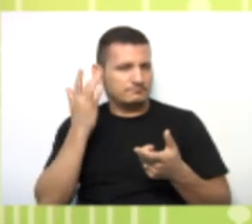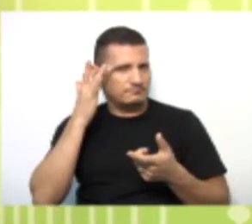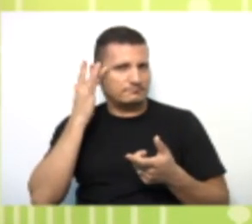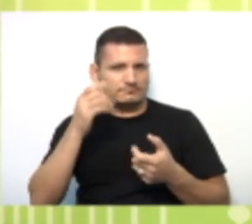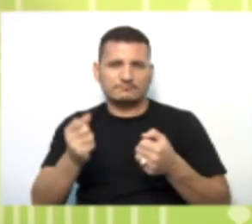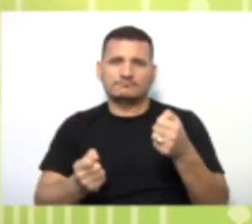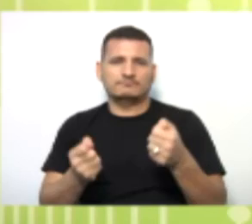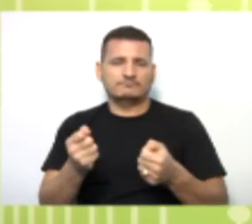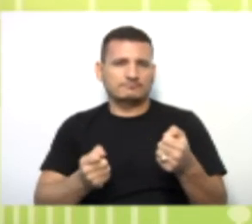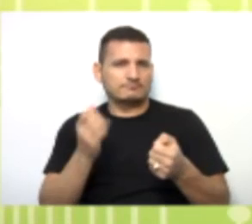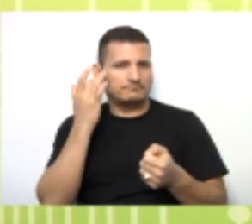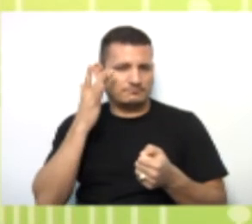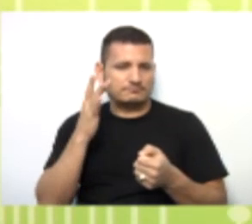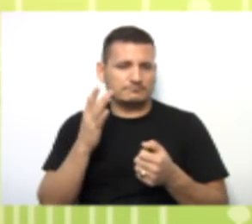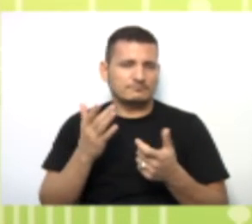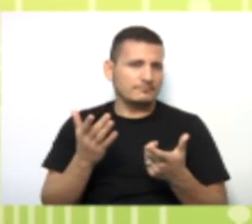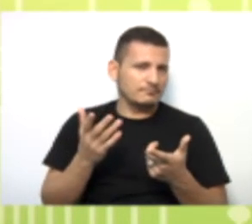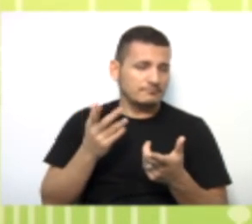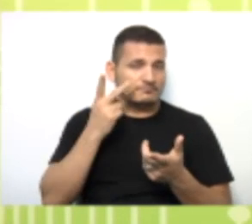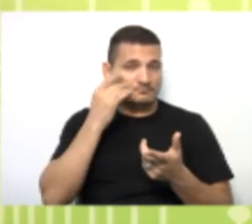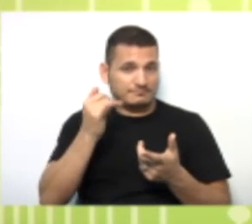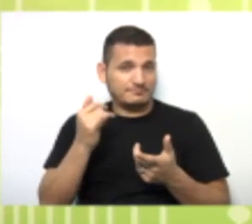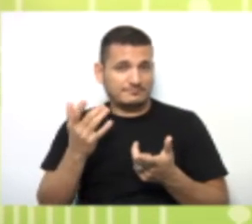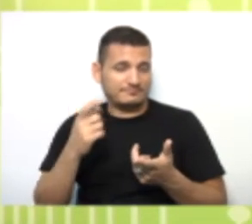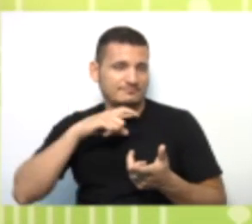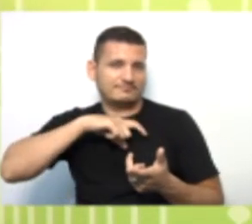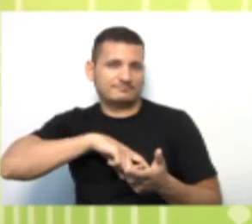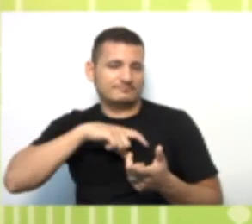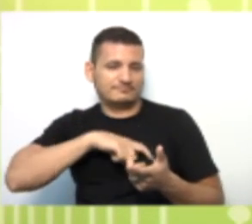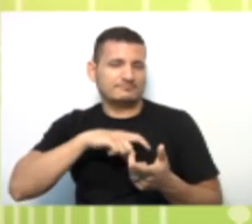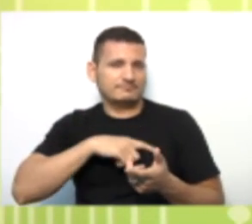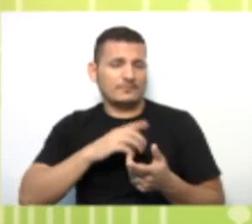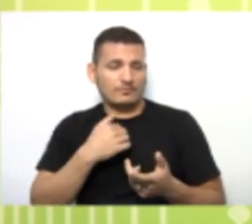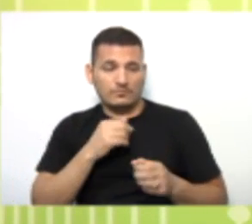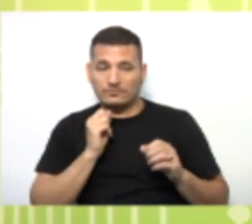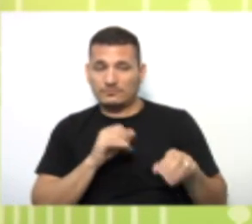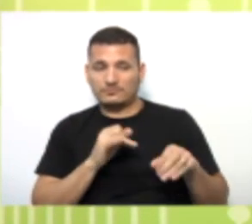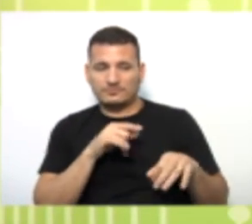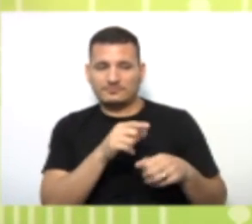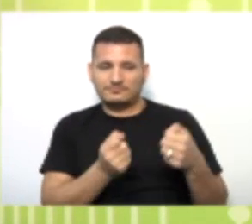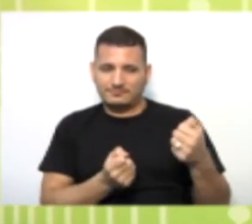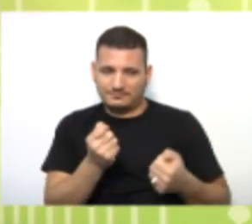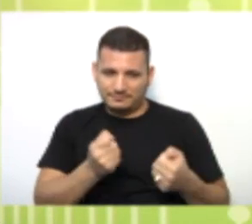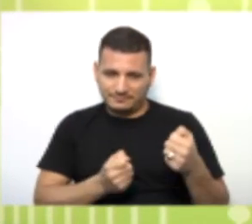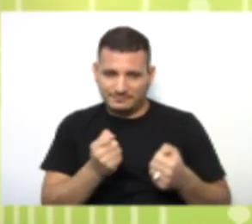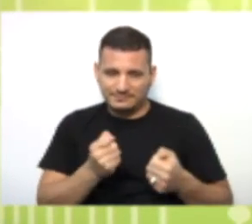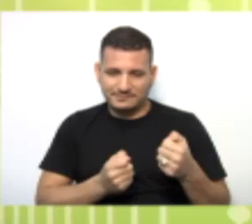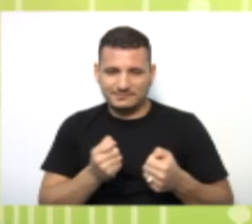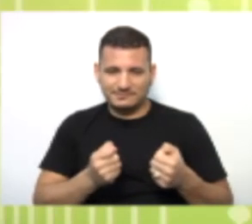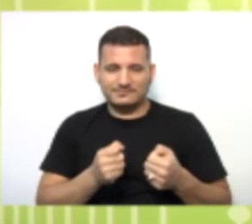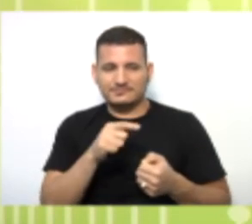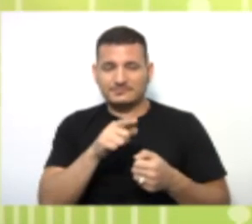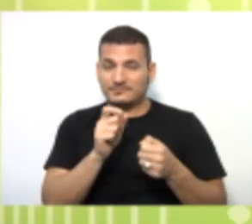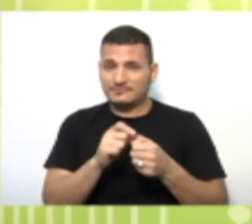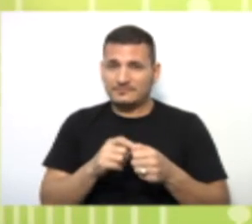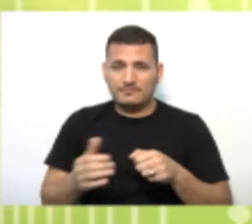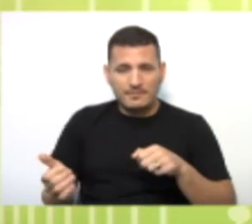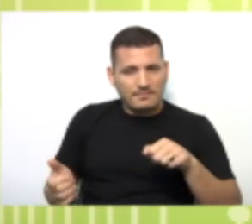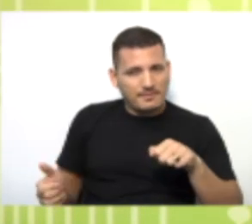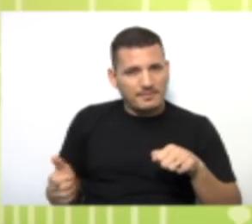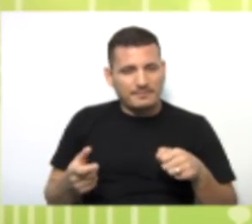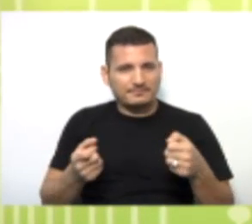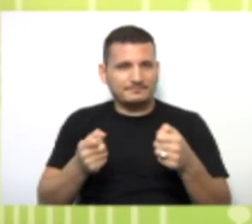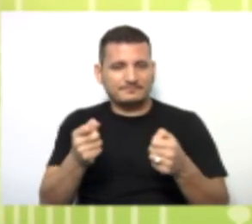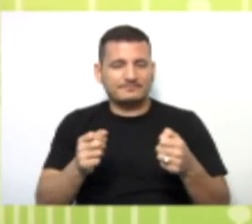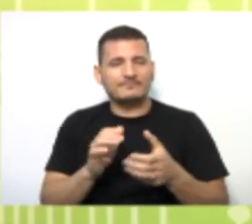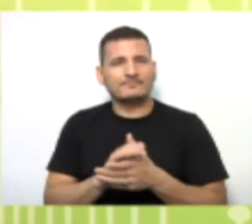têm carteira. A não ser que tenha aquele pai legal, né? Que, meu filho, vou ensinar você a dirigir, tá? Você vai fazer isso, isso e isso. Quando a